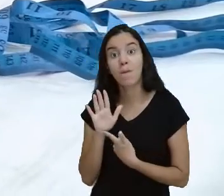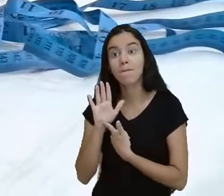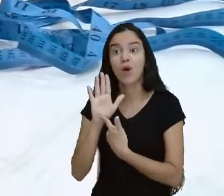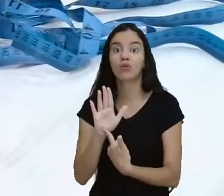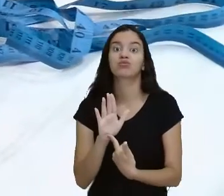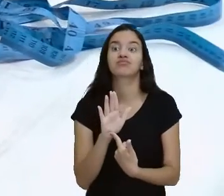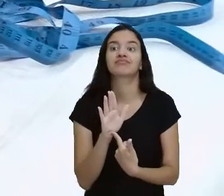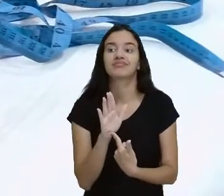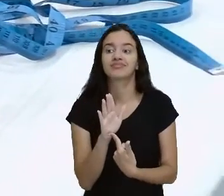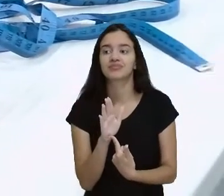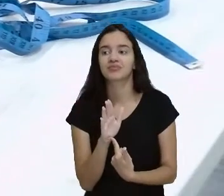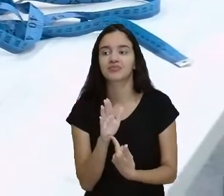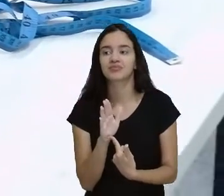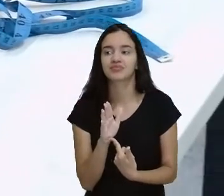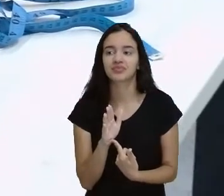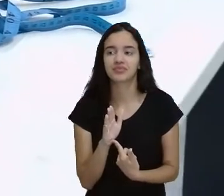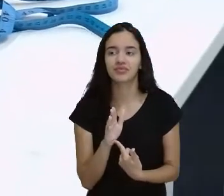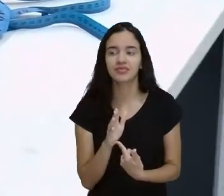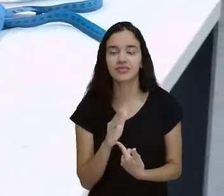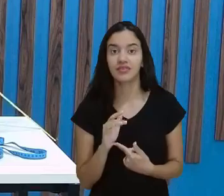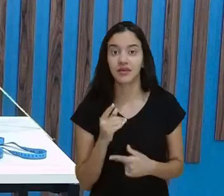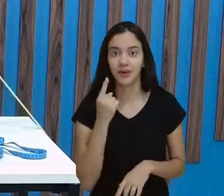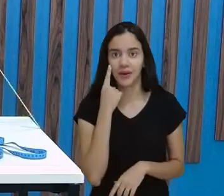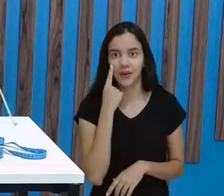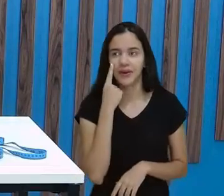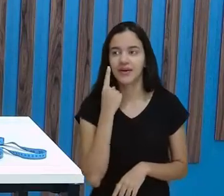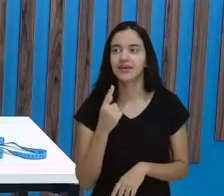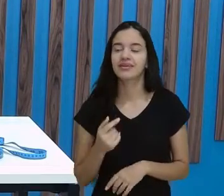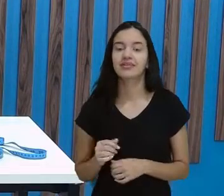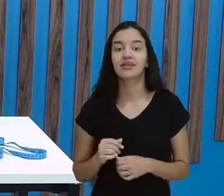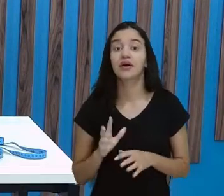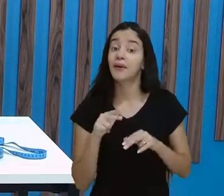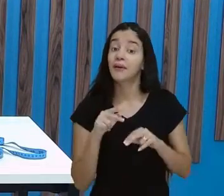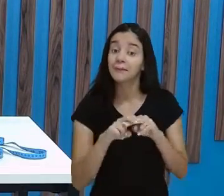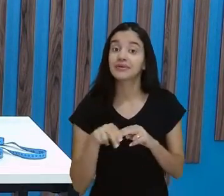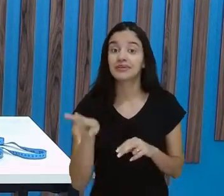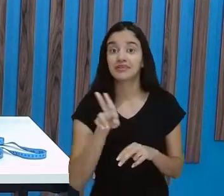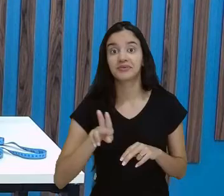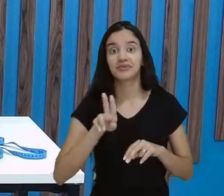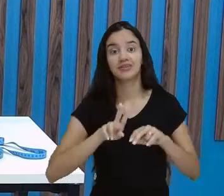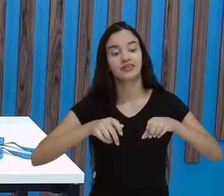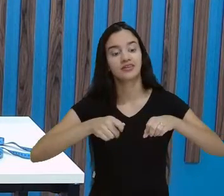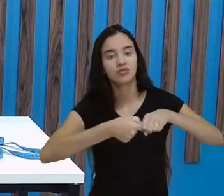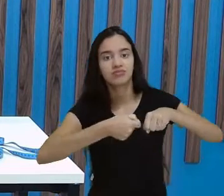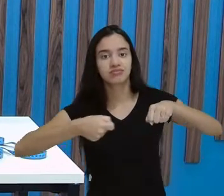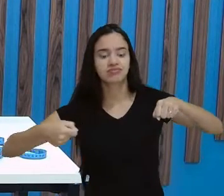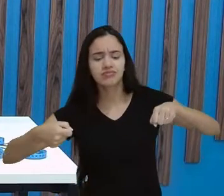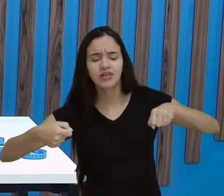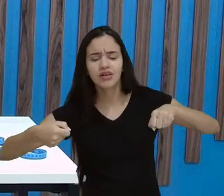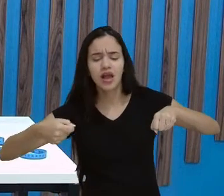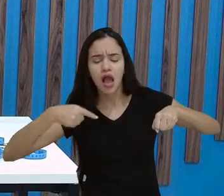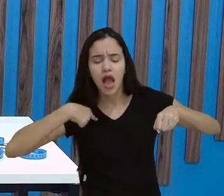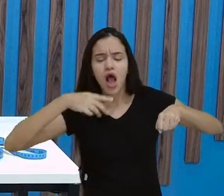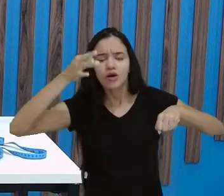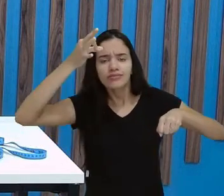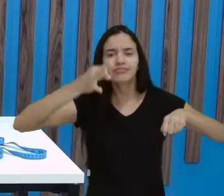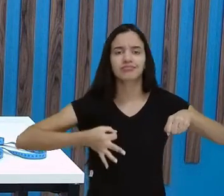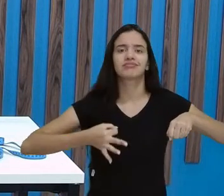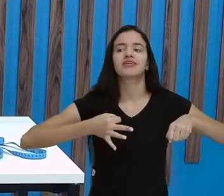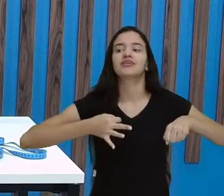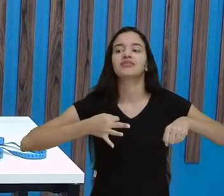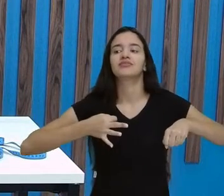na câmera, tá? Deixa eu ver se vai pegar bem. Por isso que eu utilizei a fita métrica. Porque ela vai marcar aqui exatamente